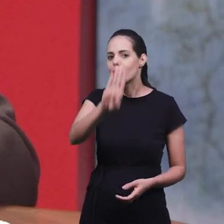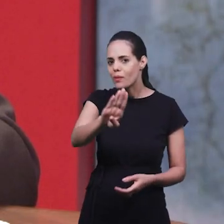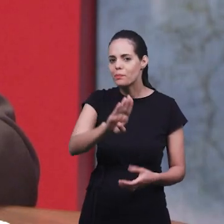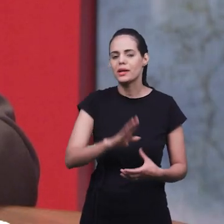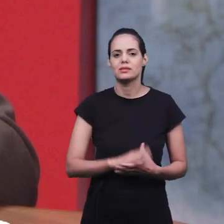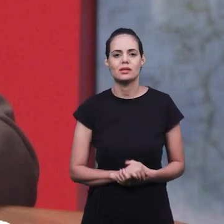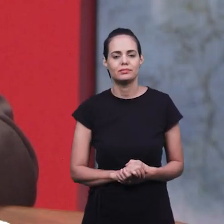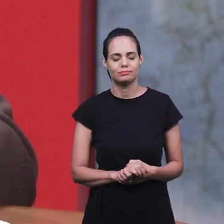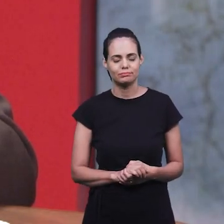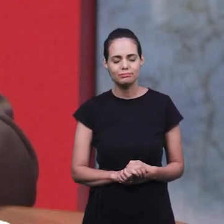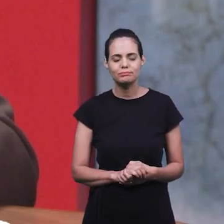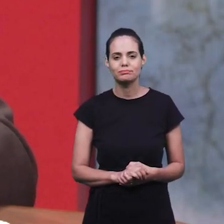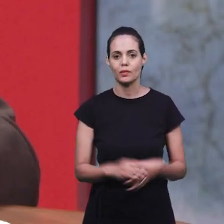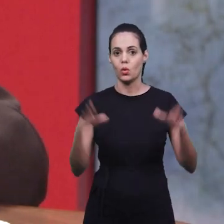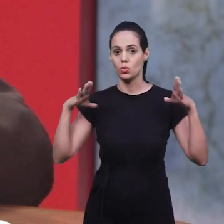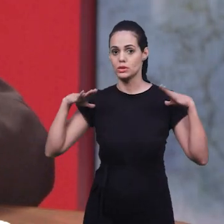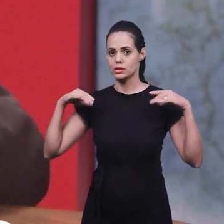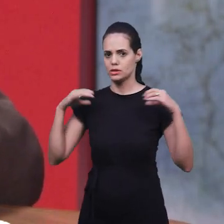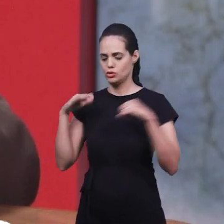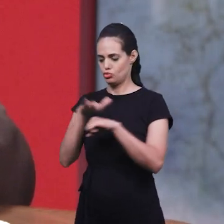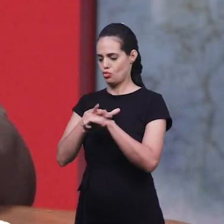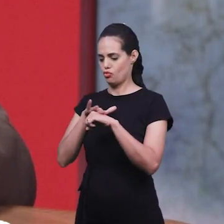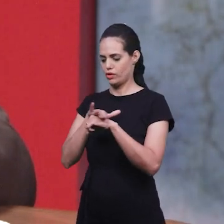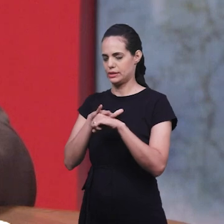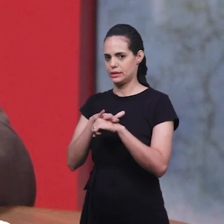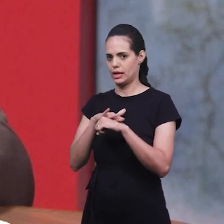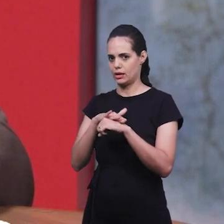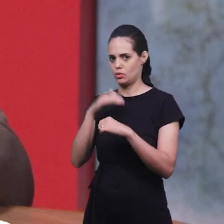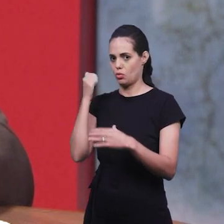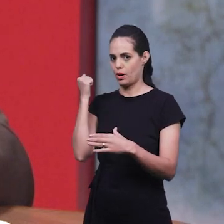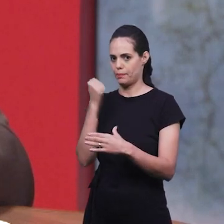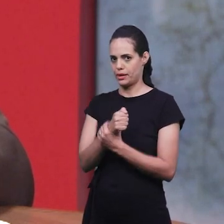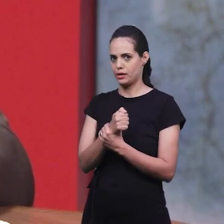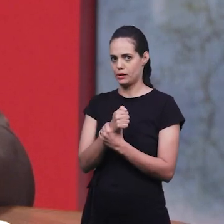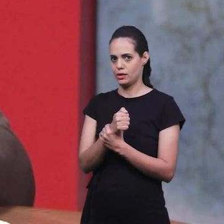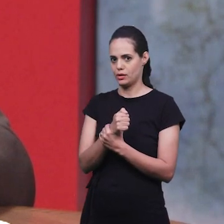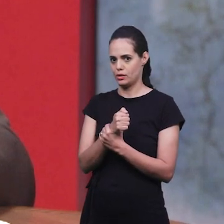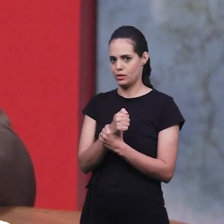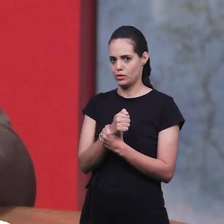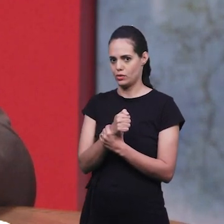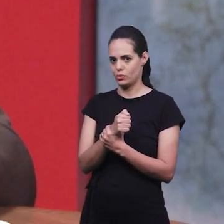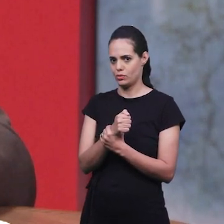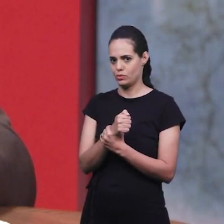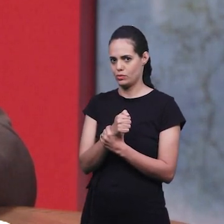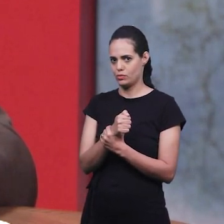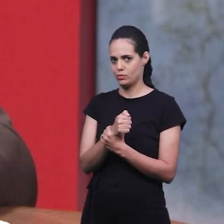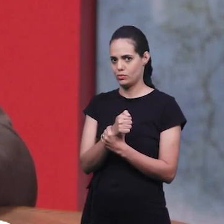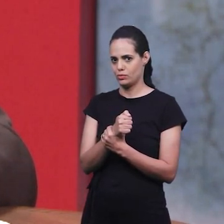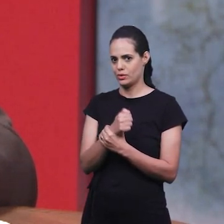promessa. Os anjos estiveram com Abraão e disse a Sara,